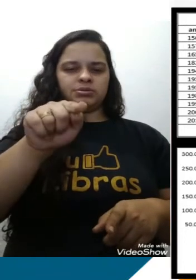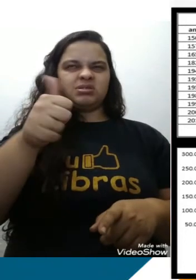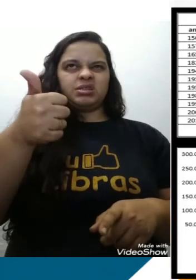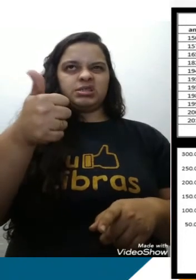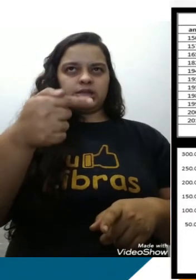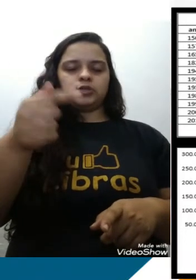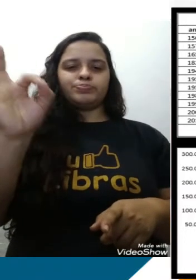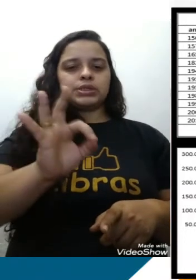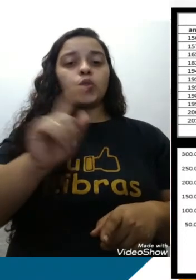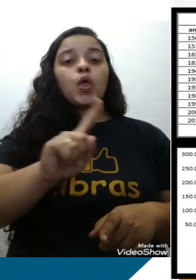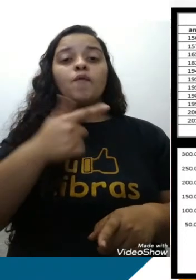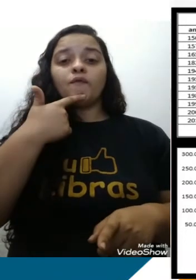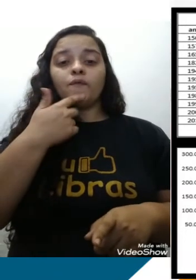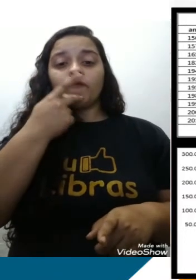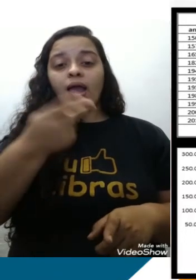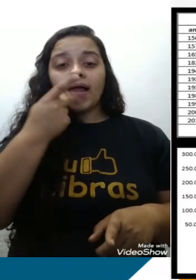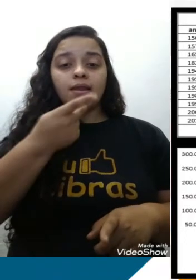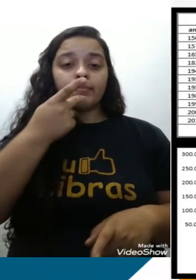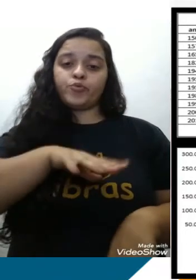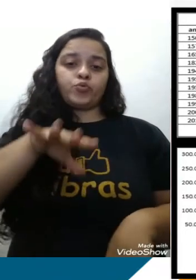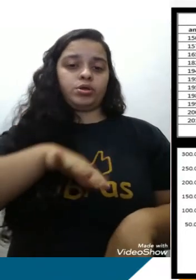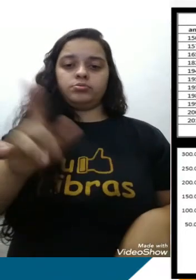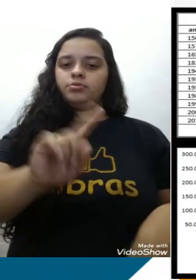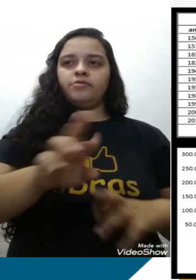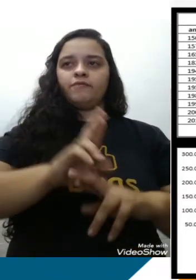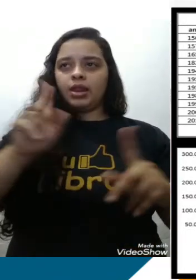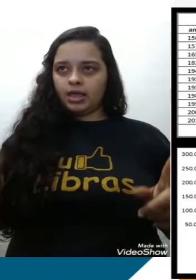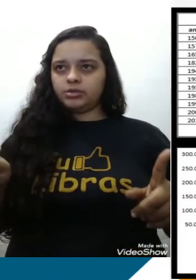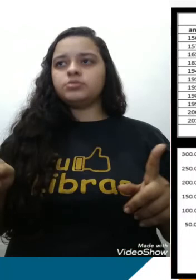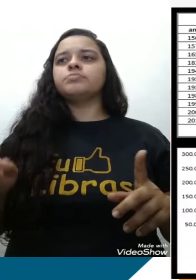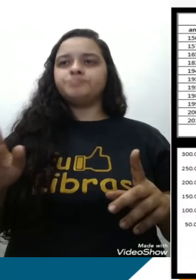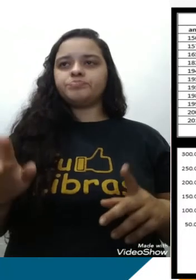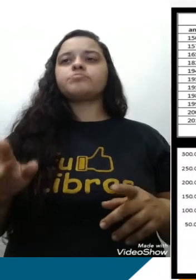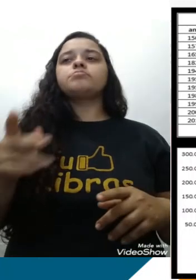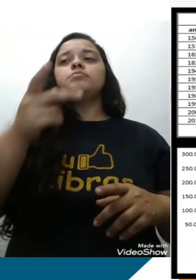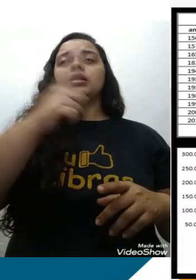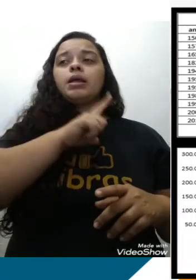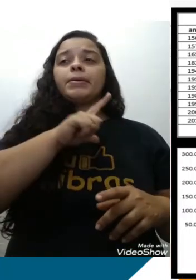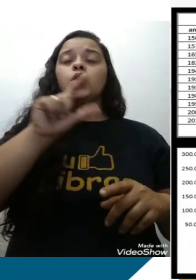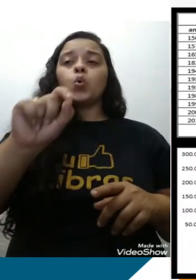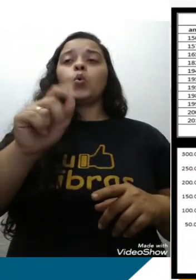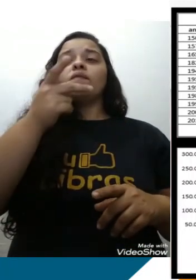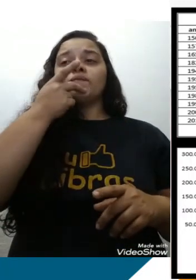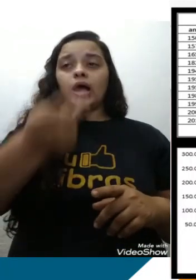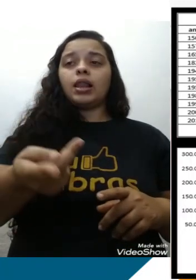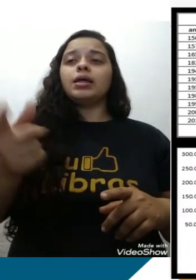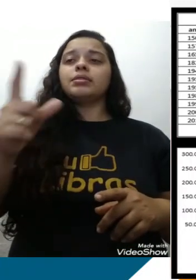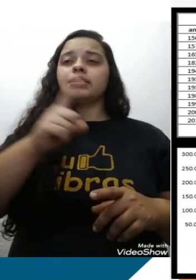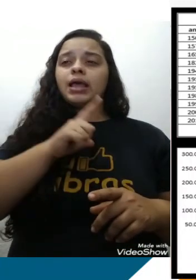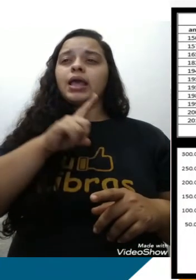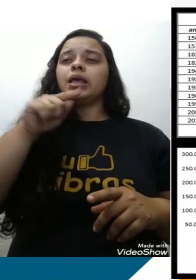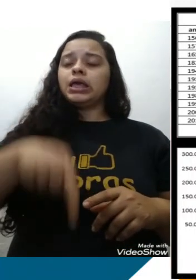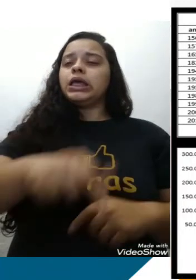falam português. O Nordeste é a região que concentra a maior população em números absolutos na zona urbana, também é um dado